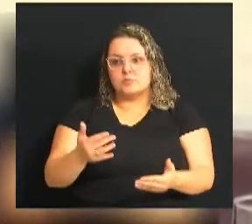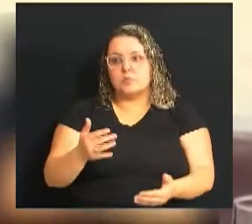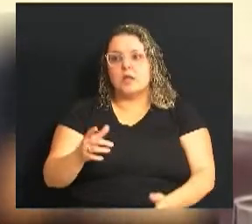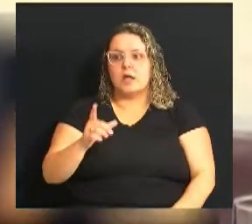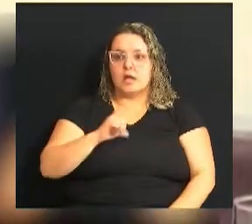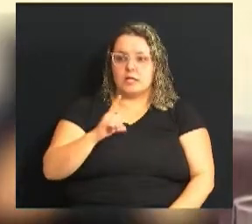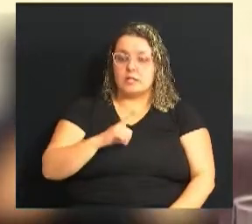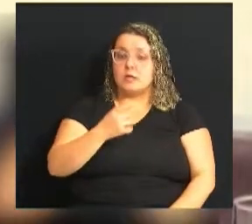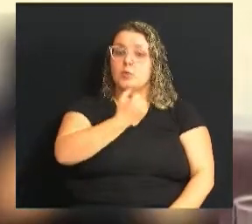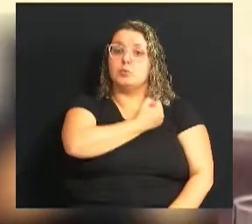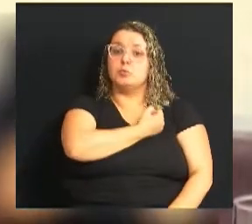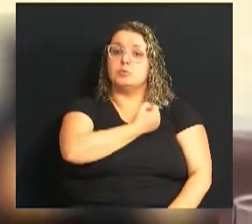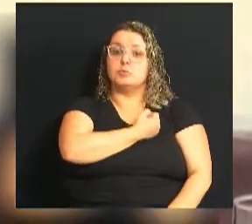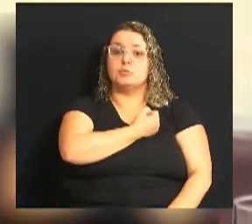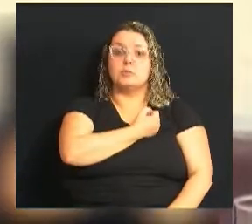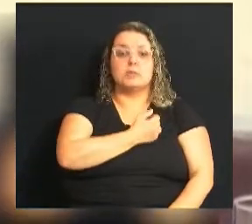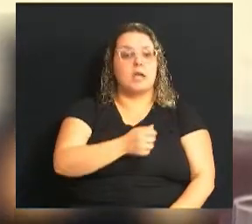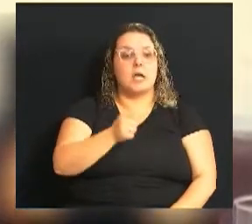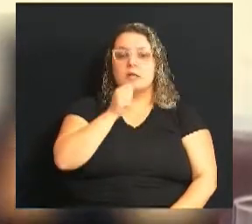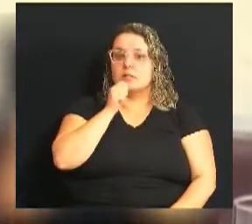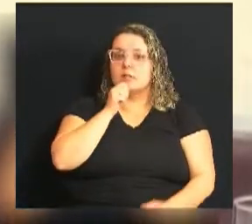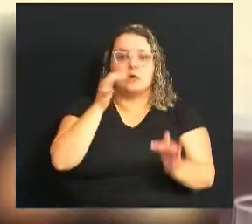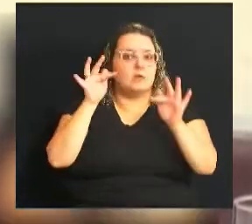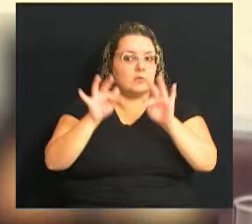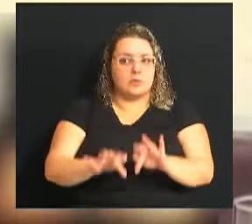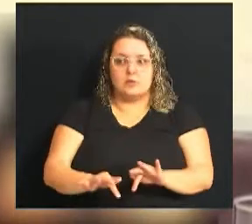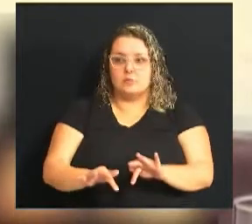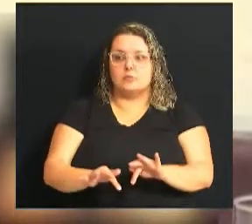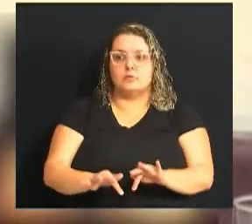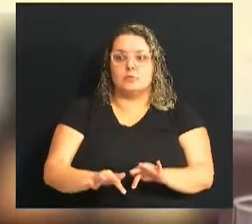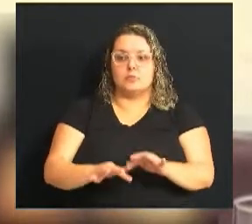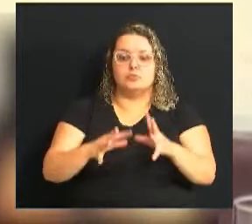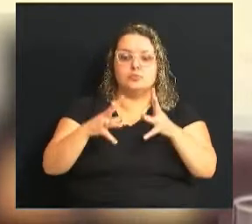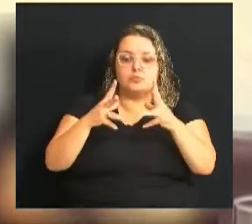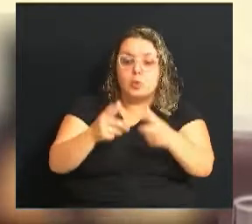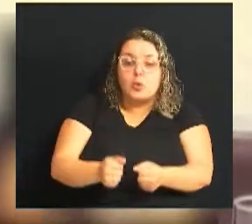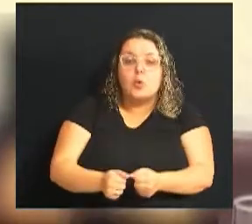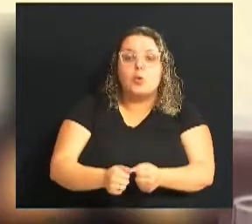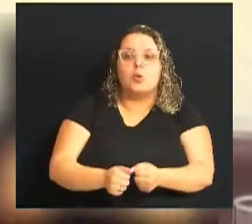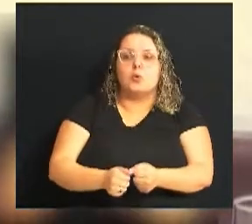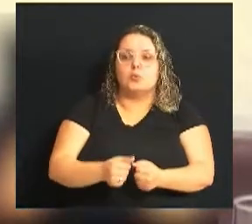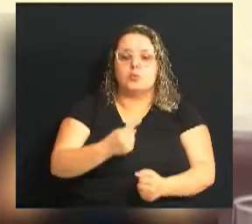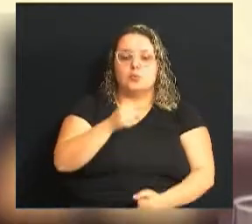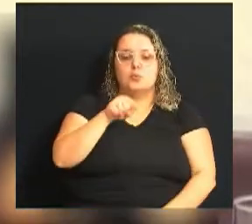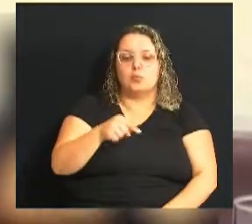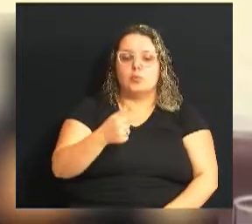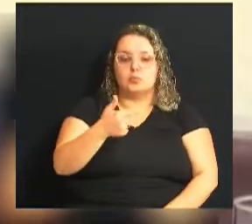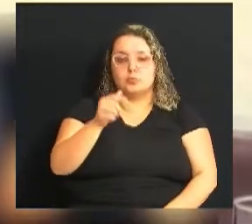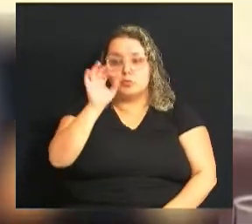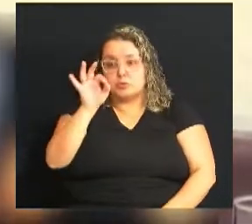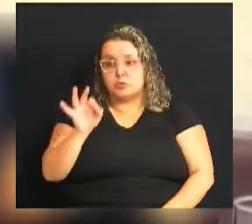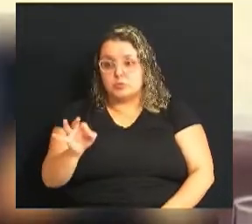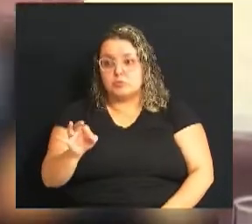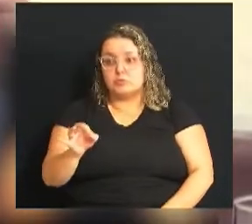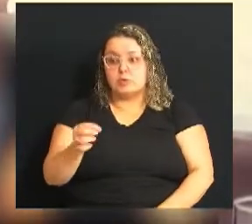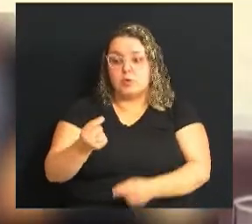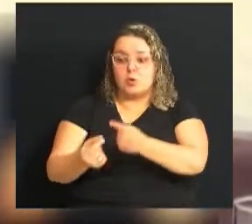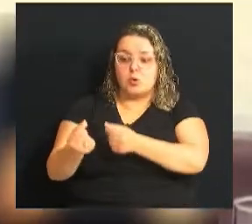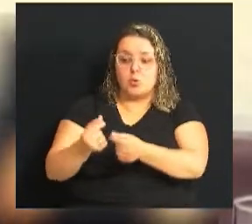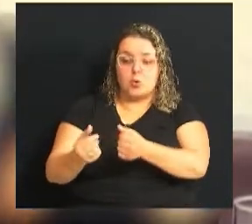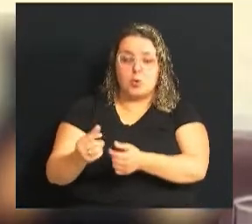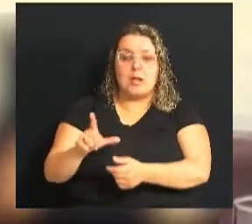número que ainda não é o número final, com todos os centavos, porque 1,2% da receita corrente líquida não vai dar um